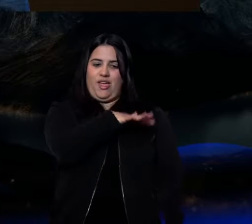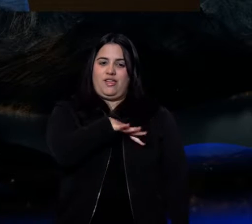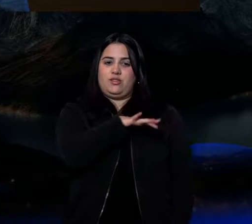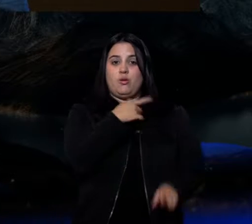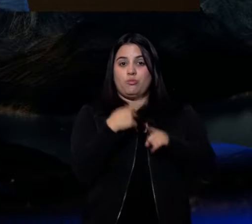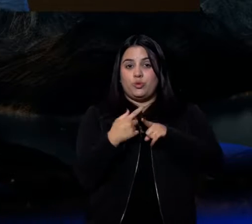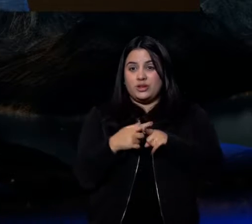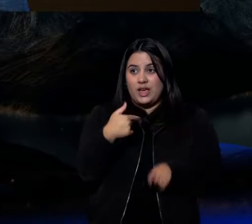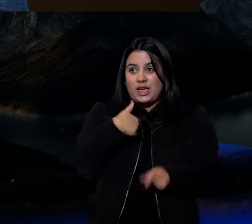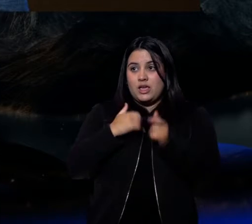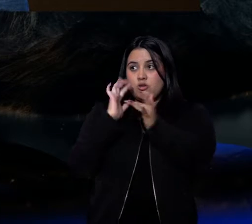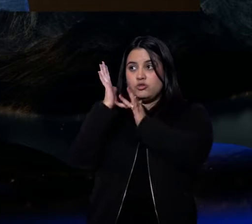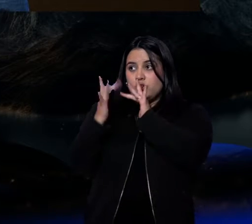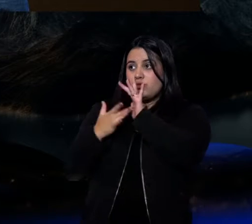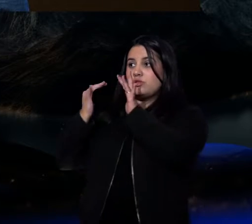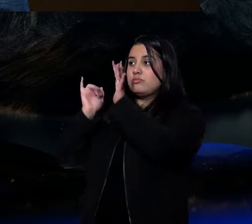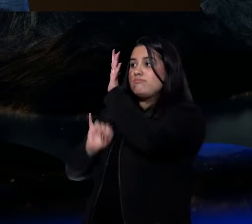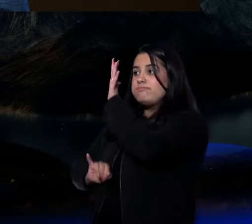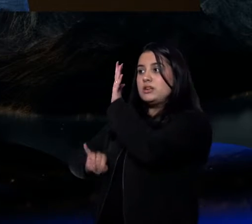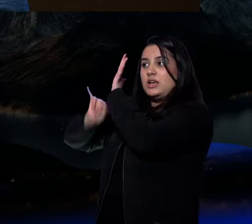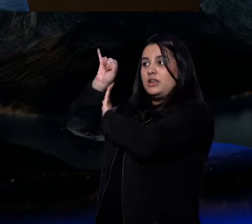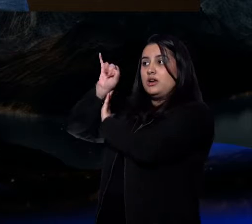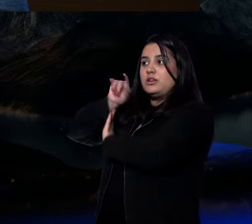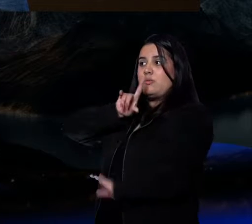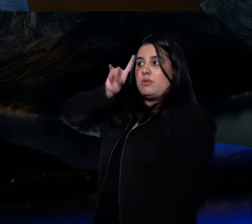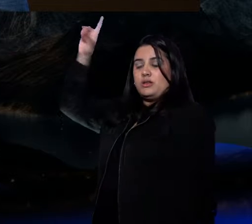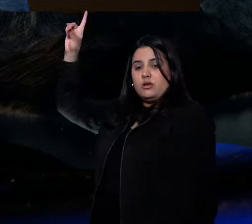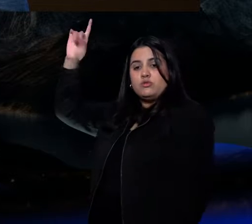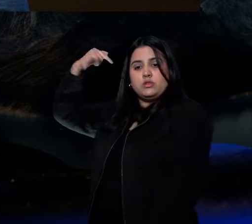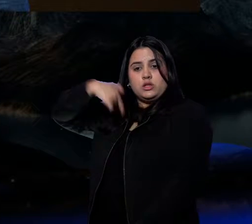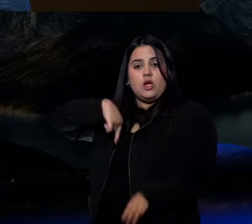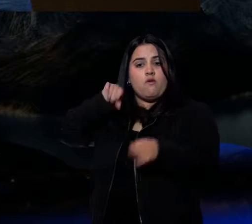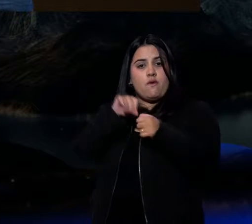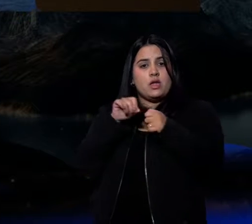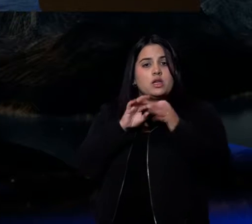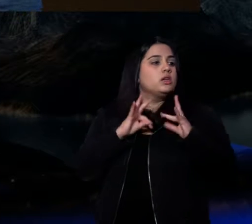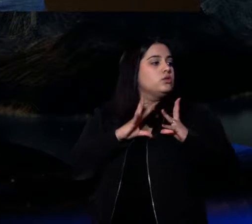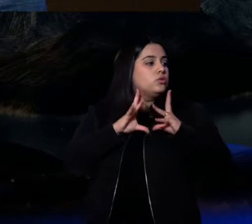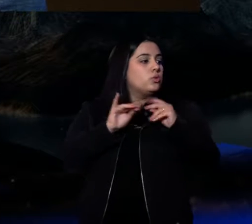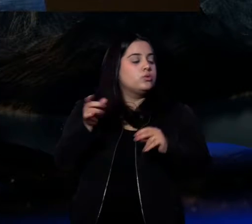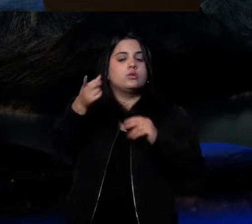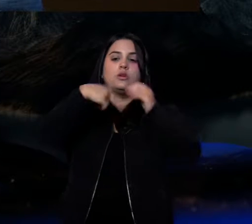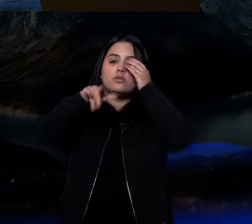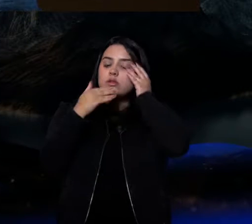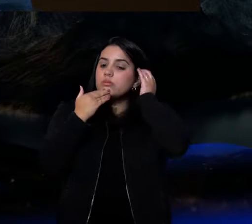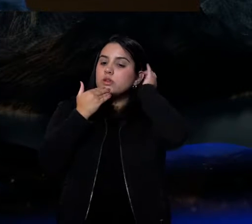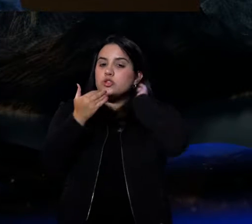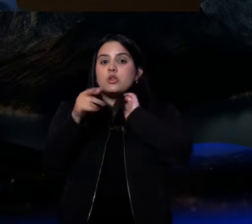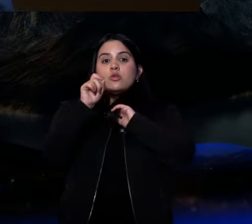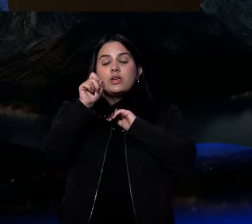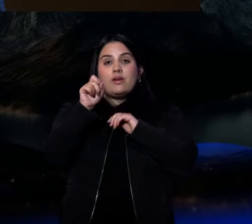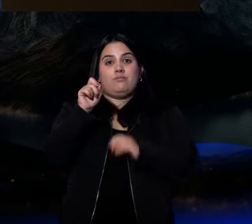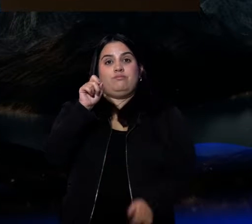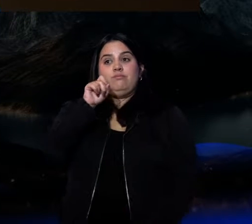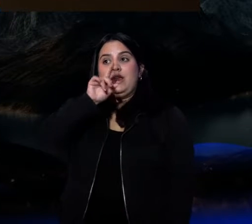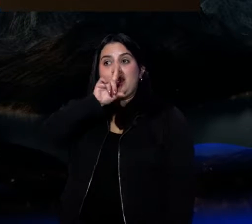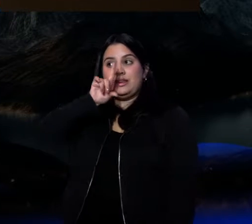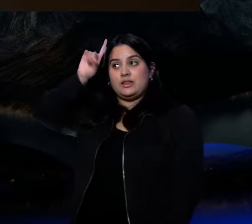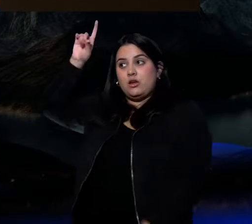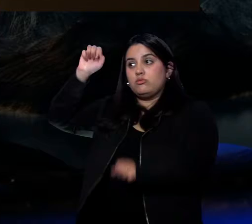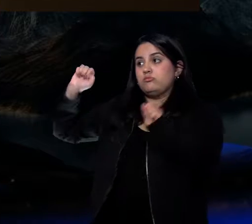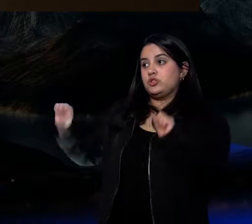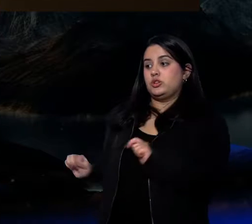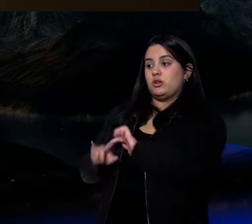o Pai. E farei o que vocês pedirem em meu nome, para que o Pai seja glorificado no Filho. O que vocês pedirem em meu